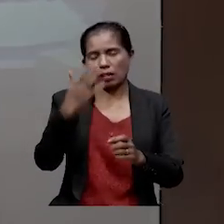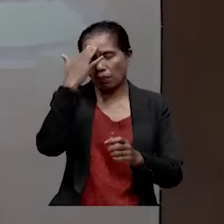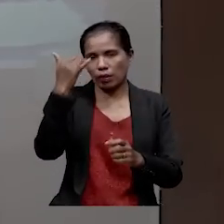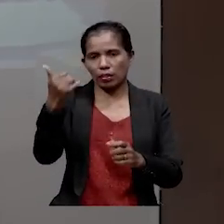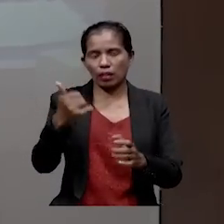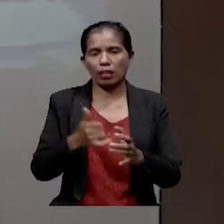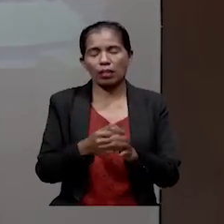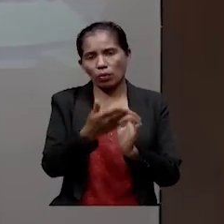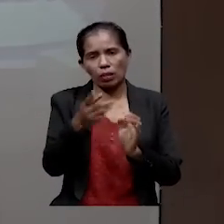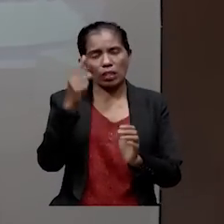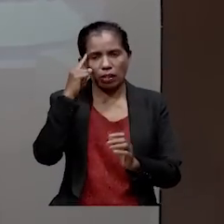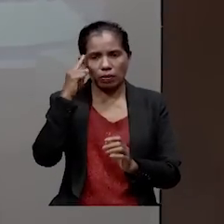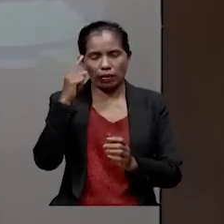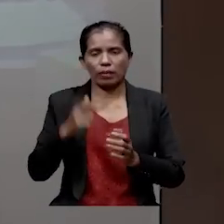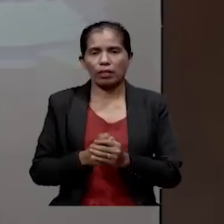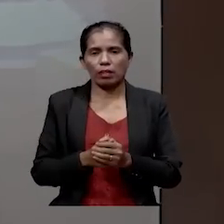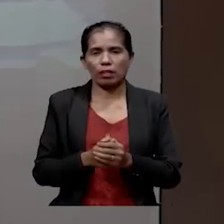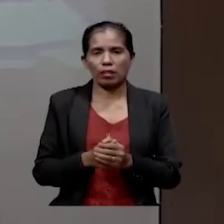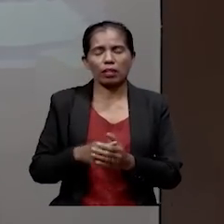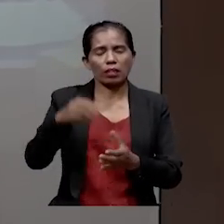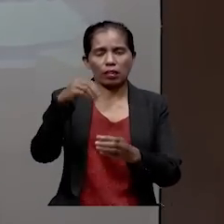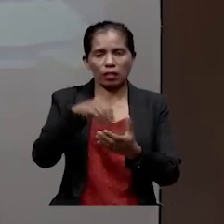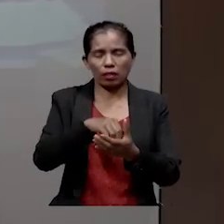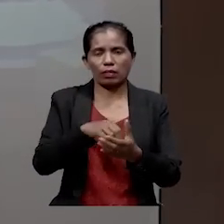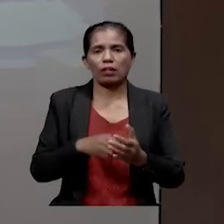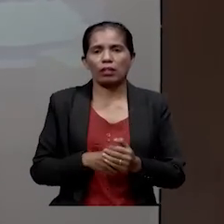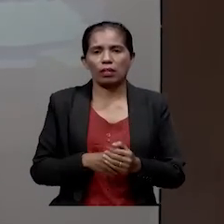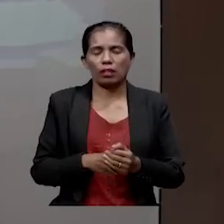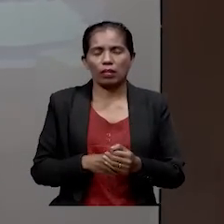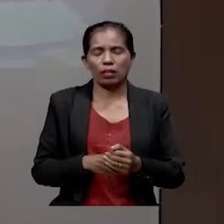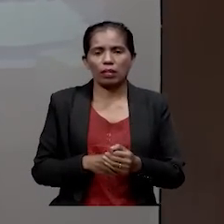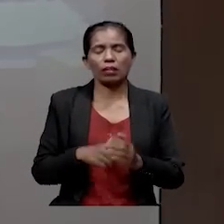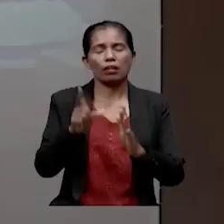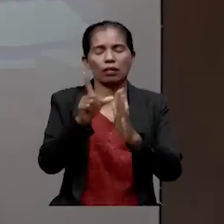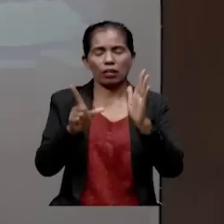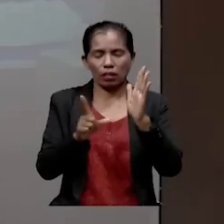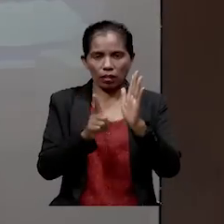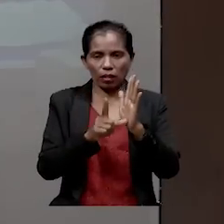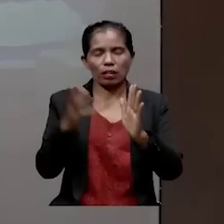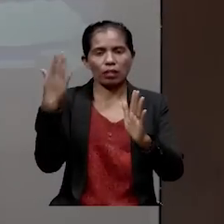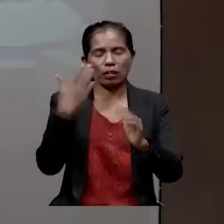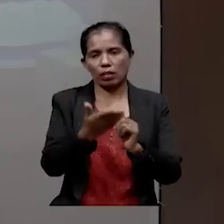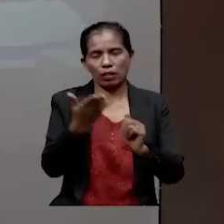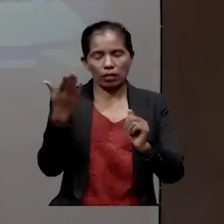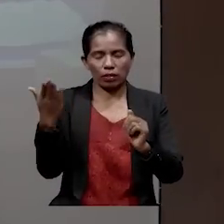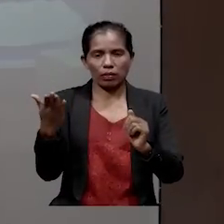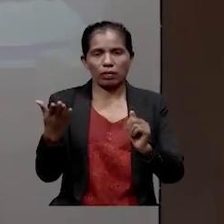do you think he pushed for the law just before your